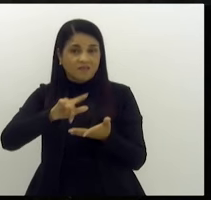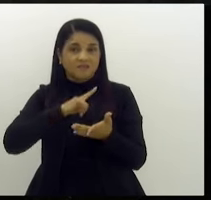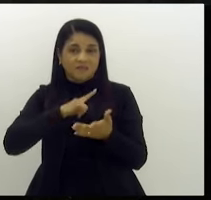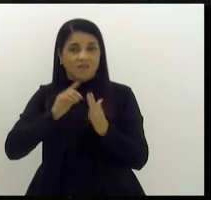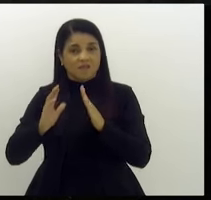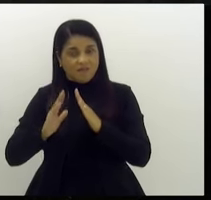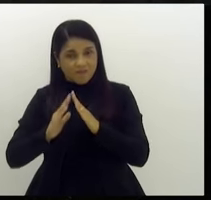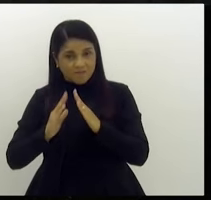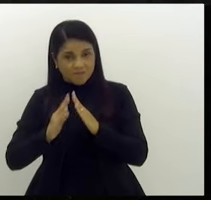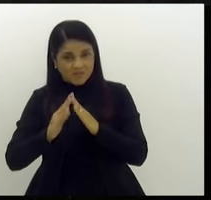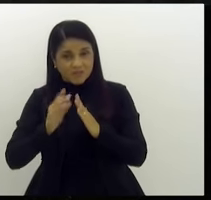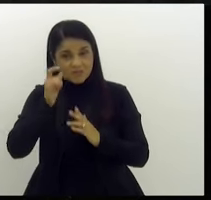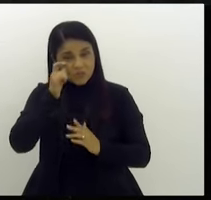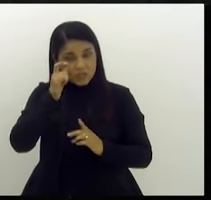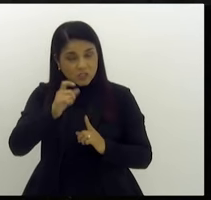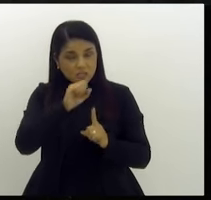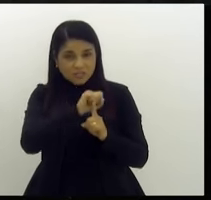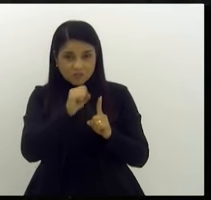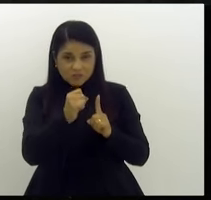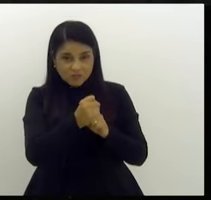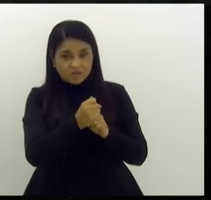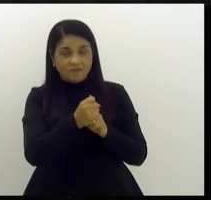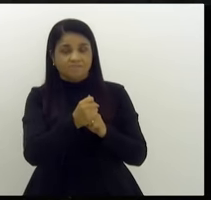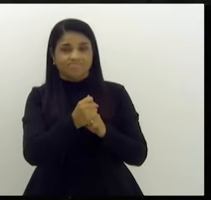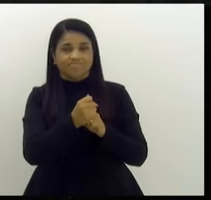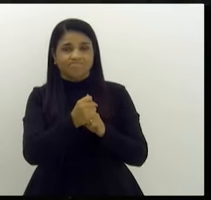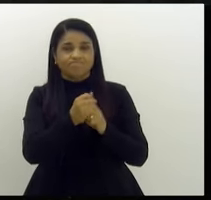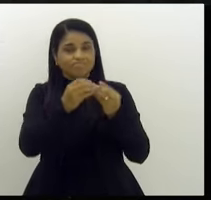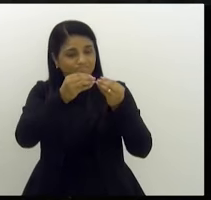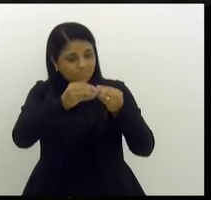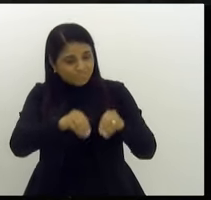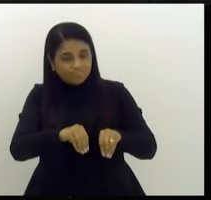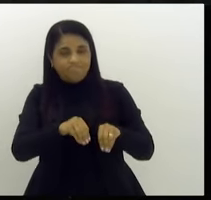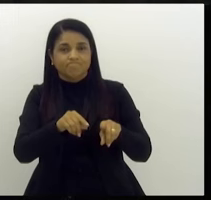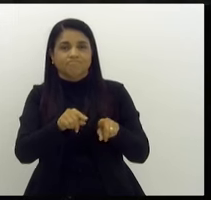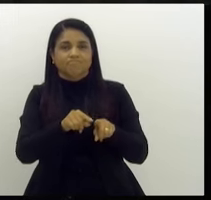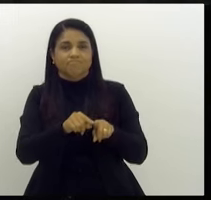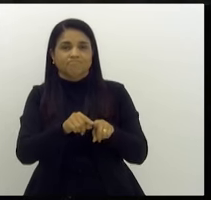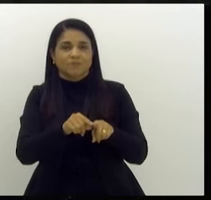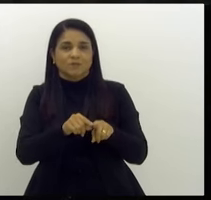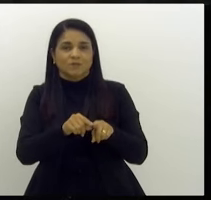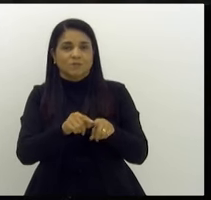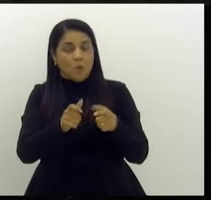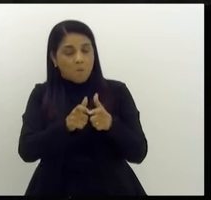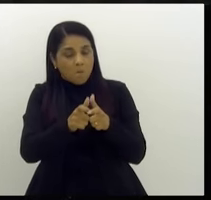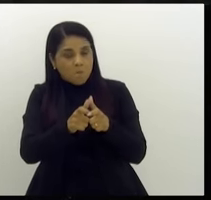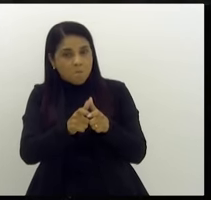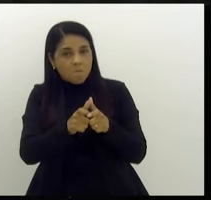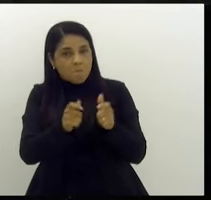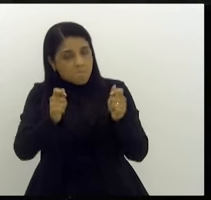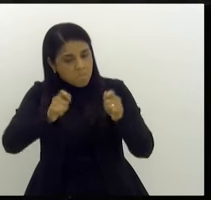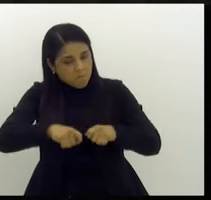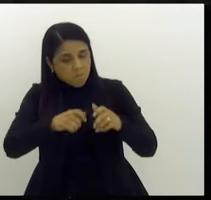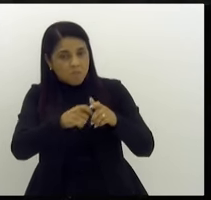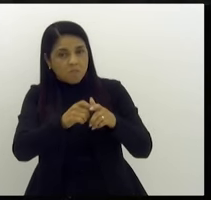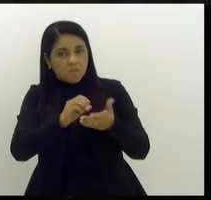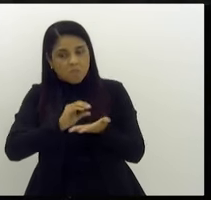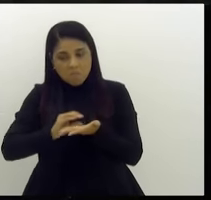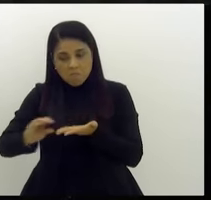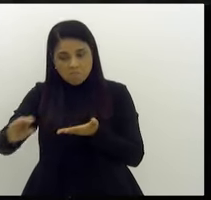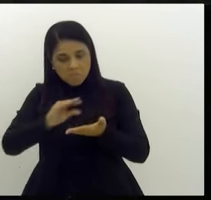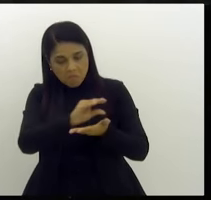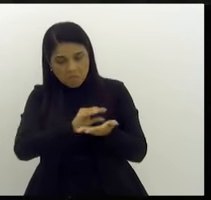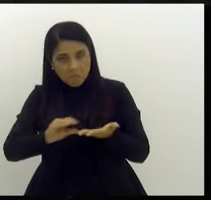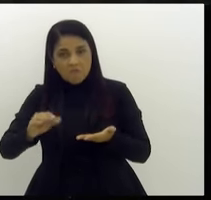habitação de interesse social ser ainda mais precarizada com a possível ampliação do uso dos recursos do feis